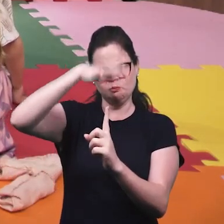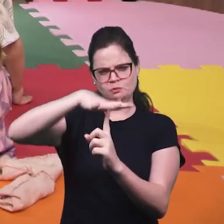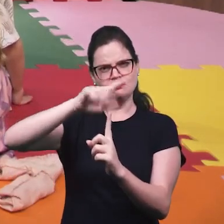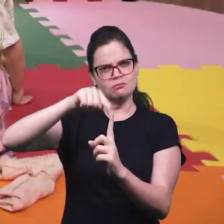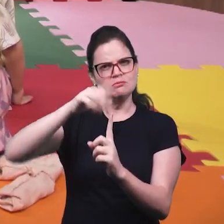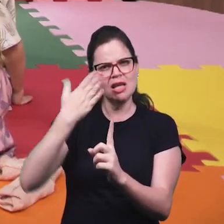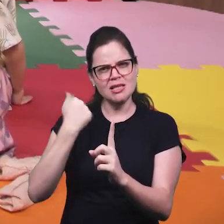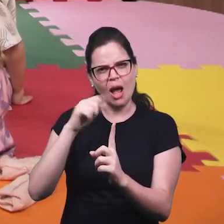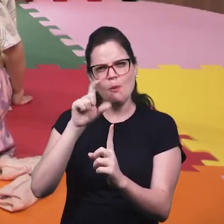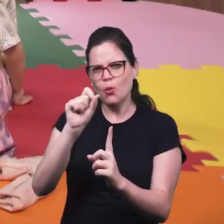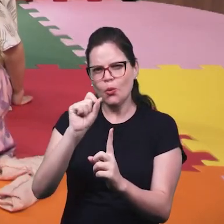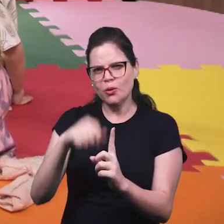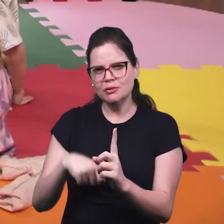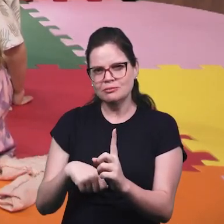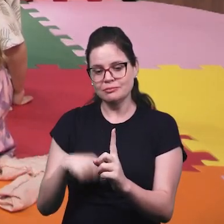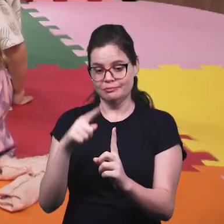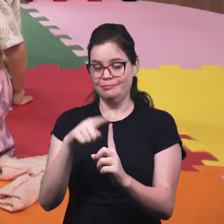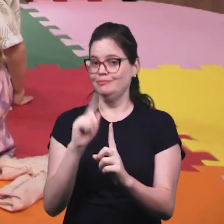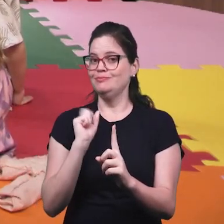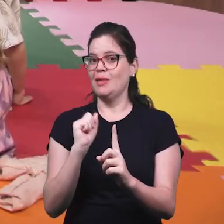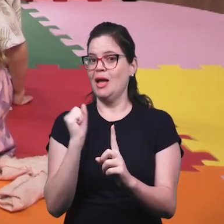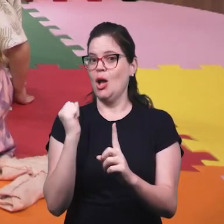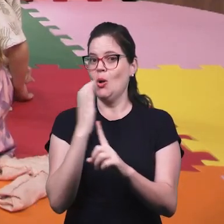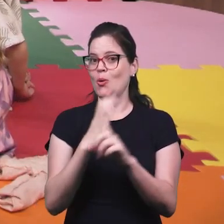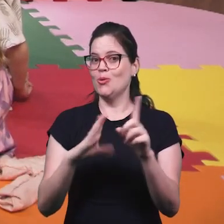Recursos da graça é madrugada,